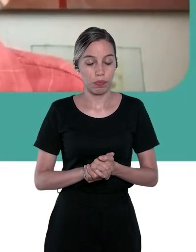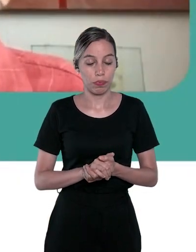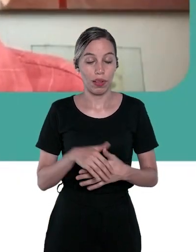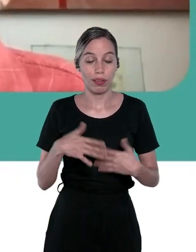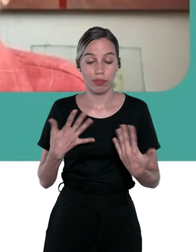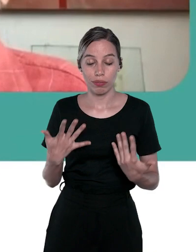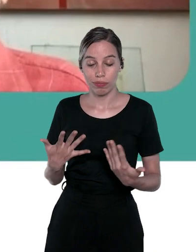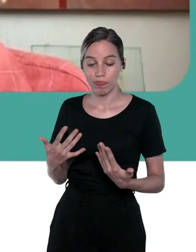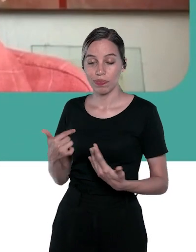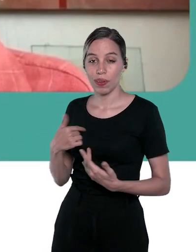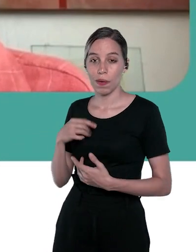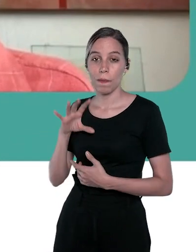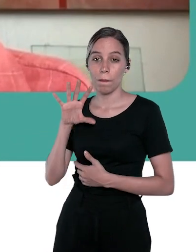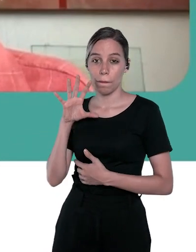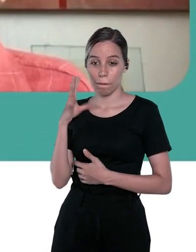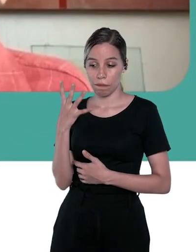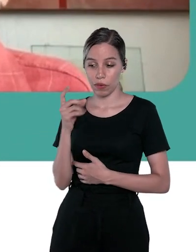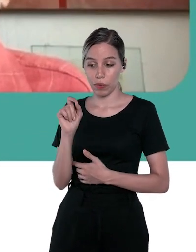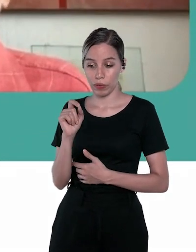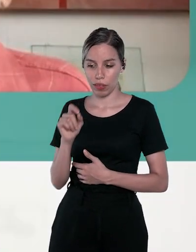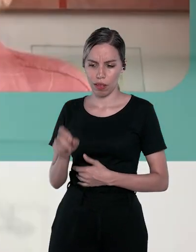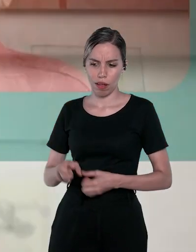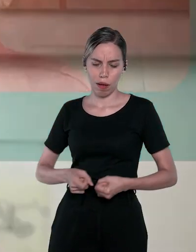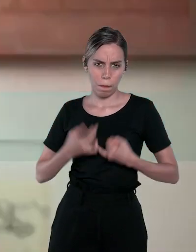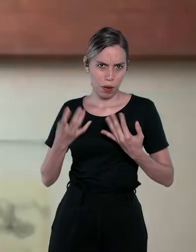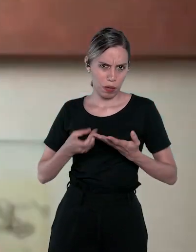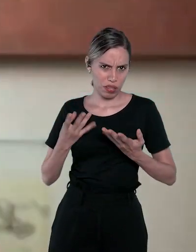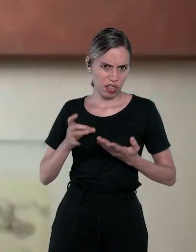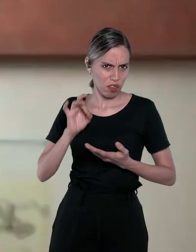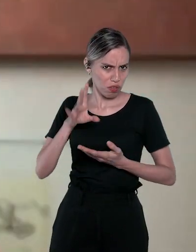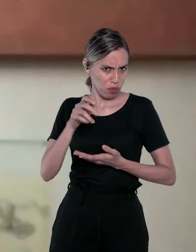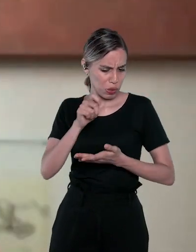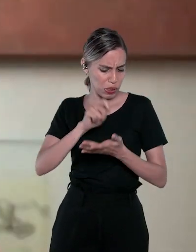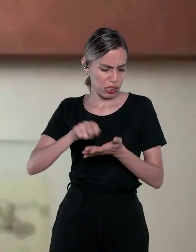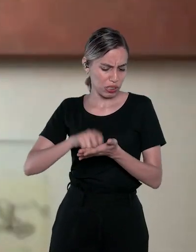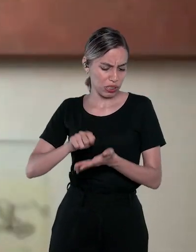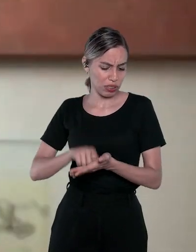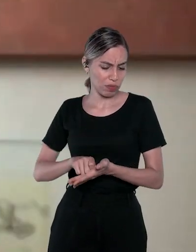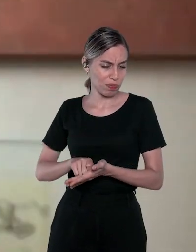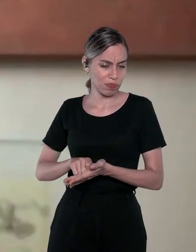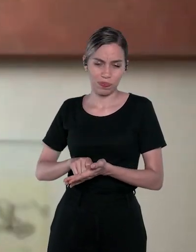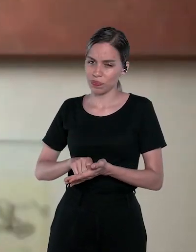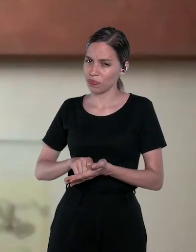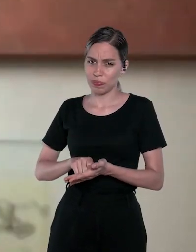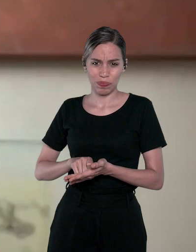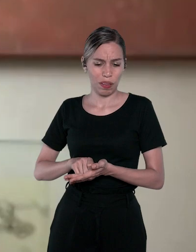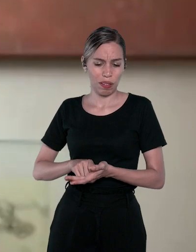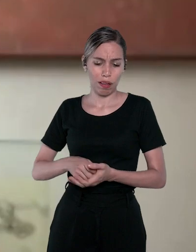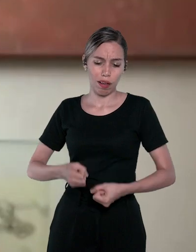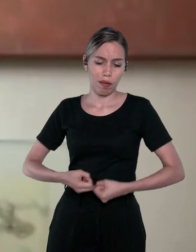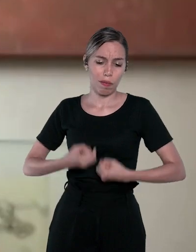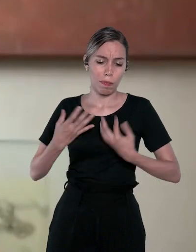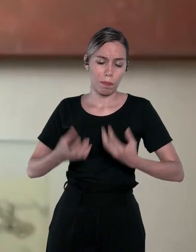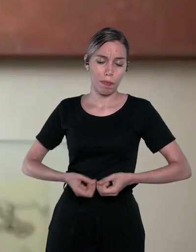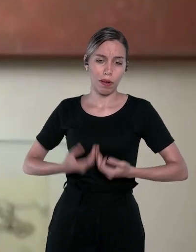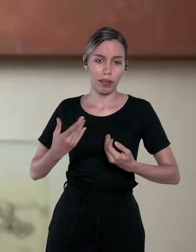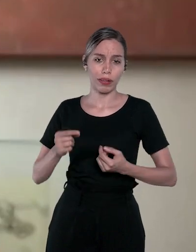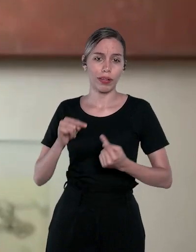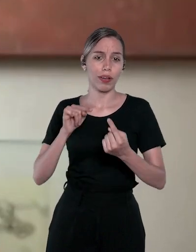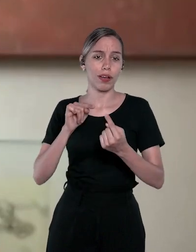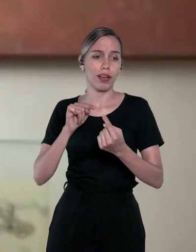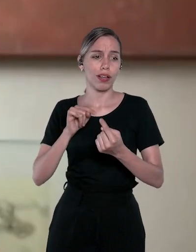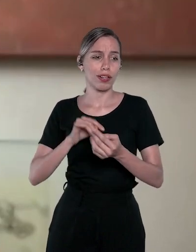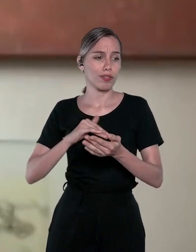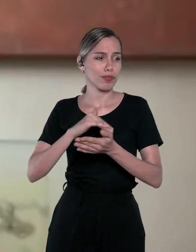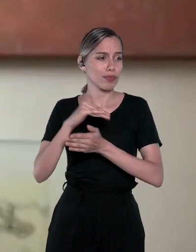verdade, não é apenas a poesia escrita. A poesia é um substrato das